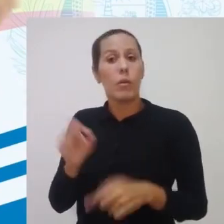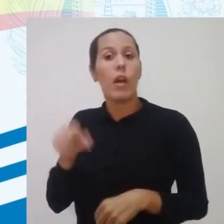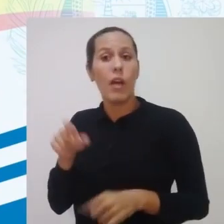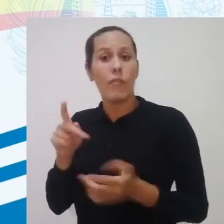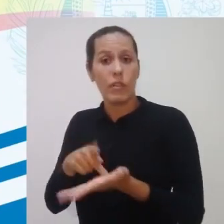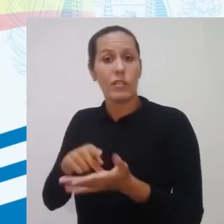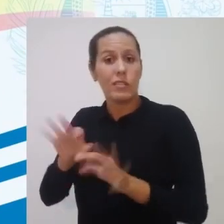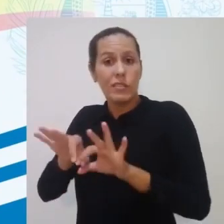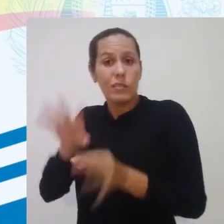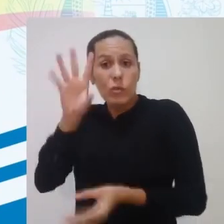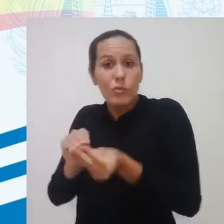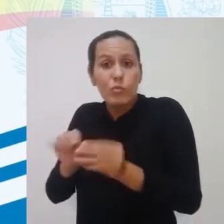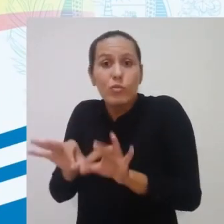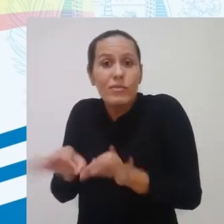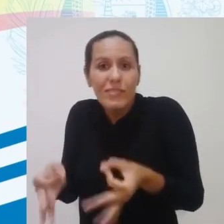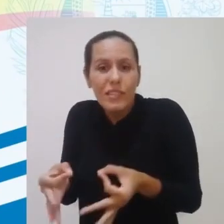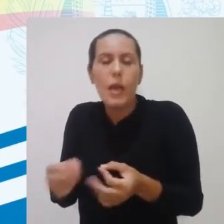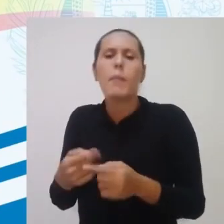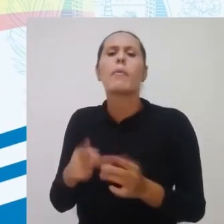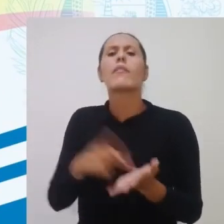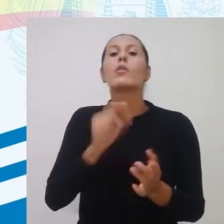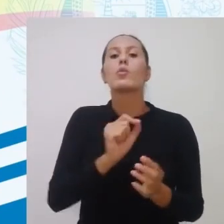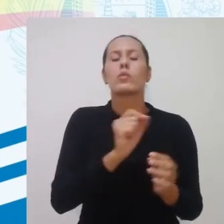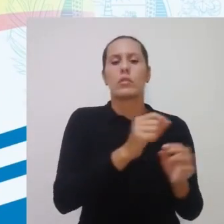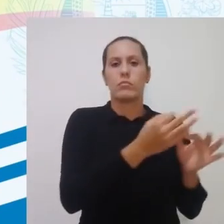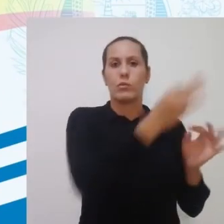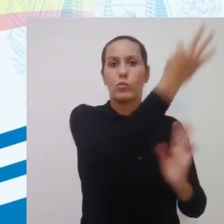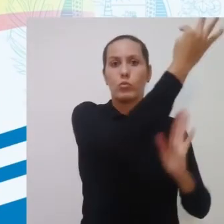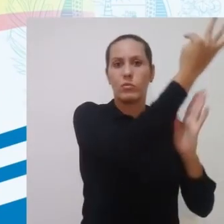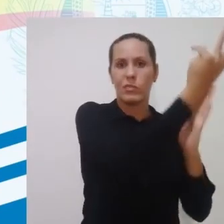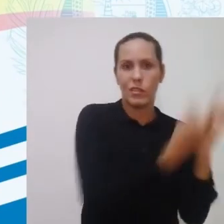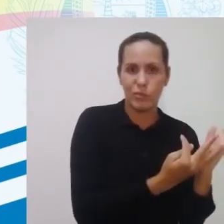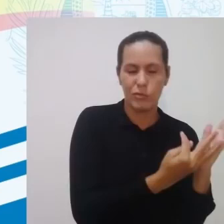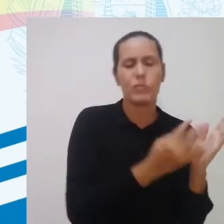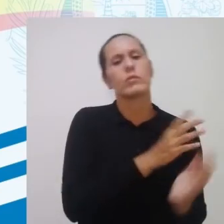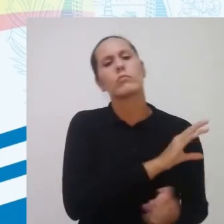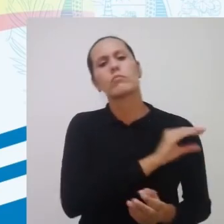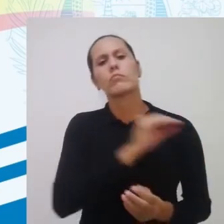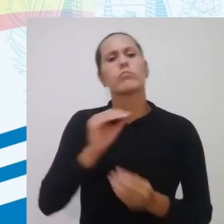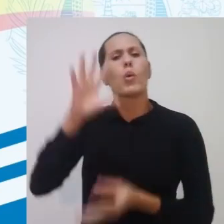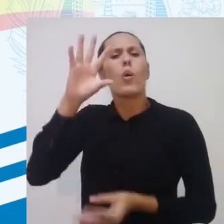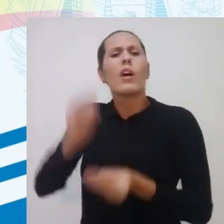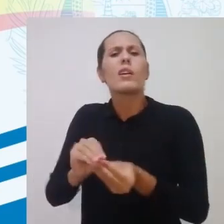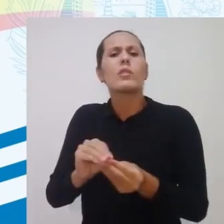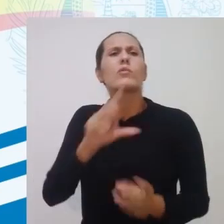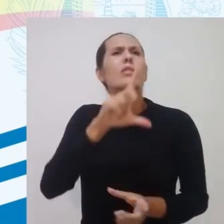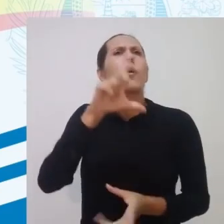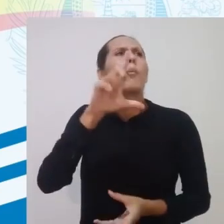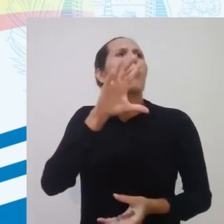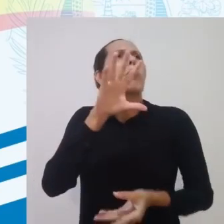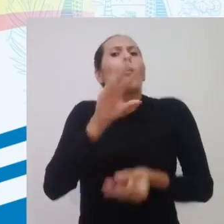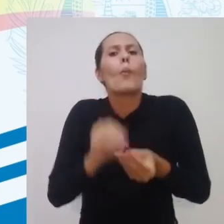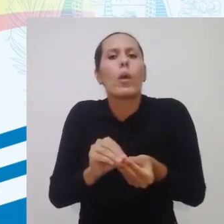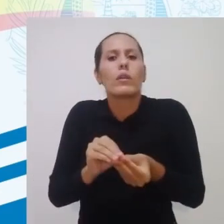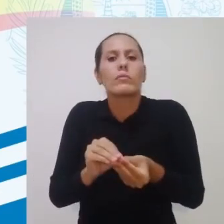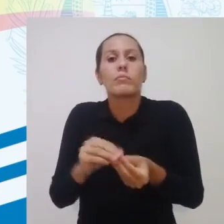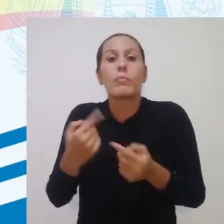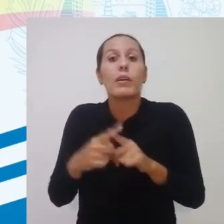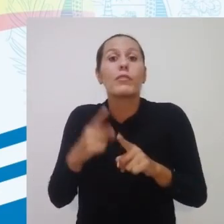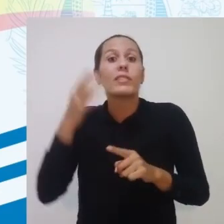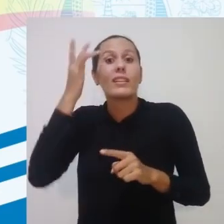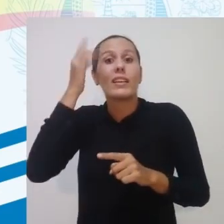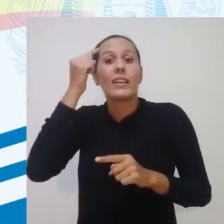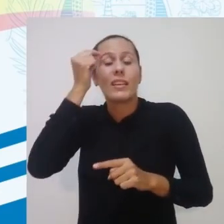mais é do que uma diminuição daquilo que você quer resumir, mas que você mantém